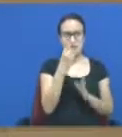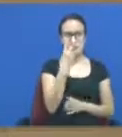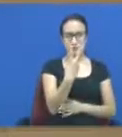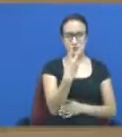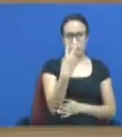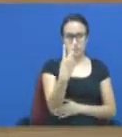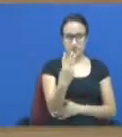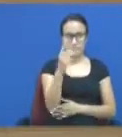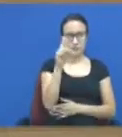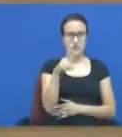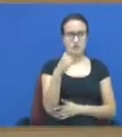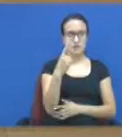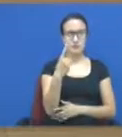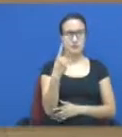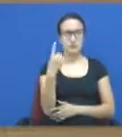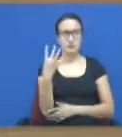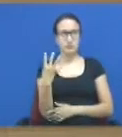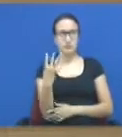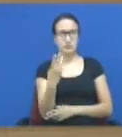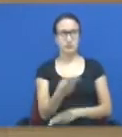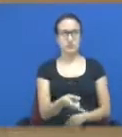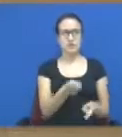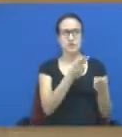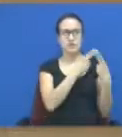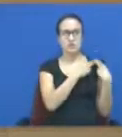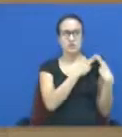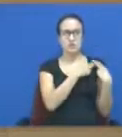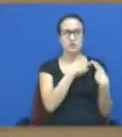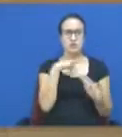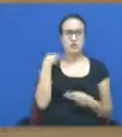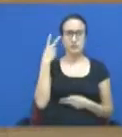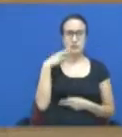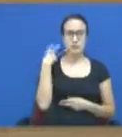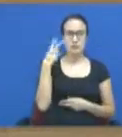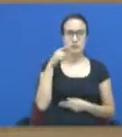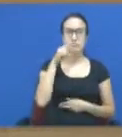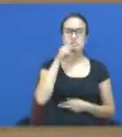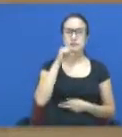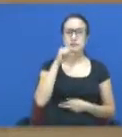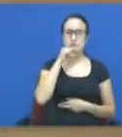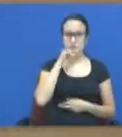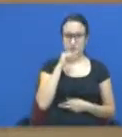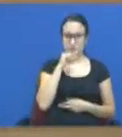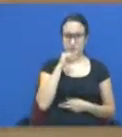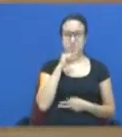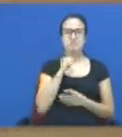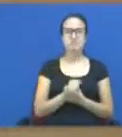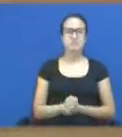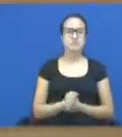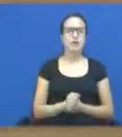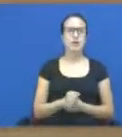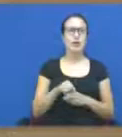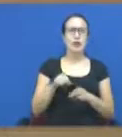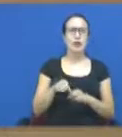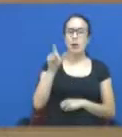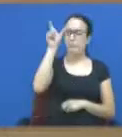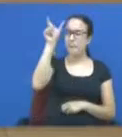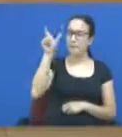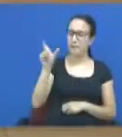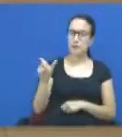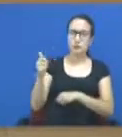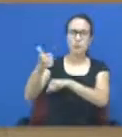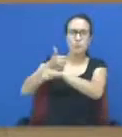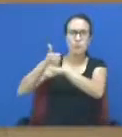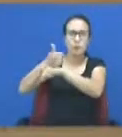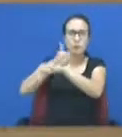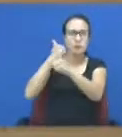de 2014, de autoria do nobre vereador Raul Nilsen Filho, concede o diploma de gratidão da cidade de Limeira